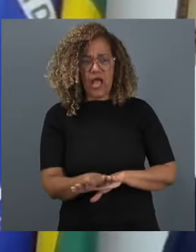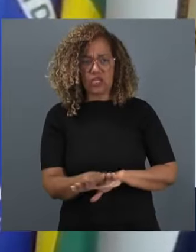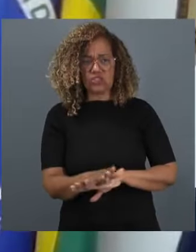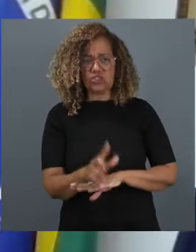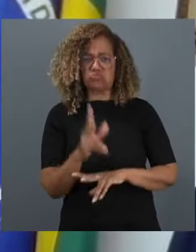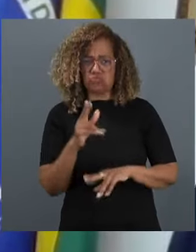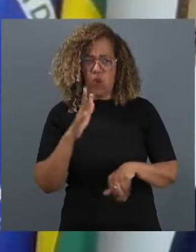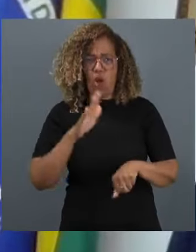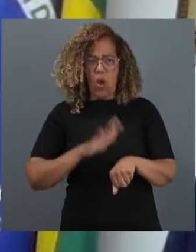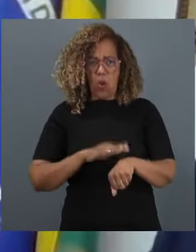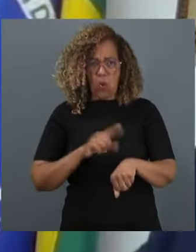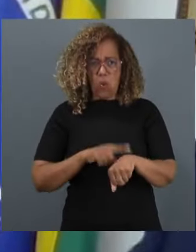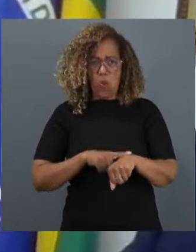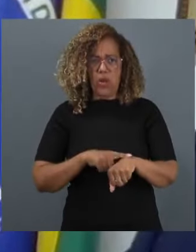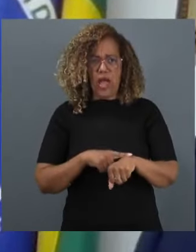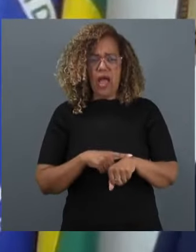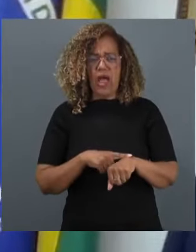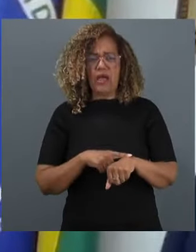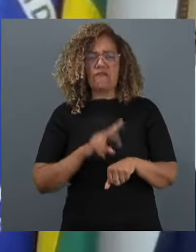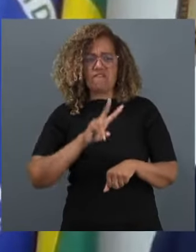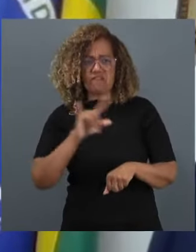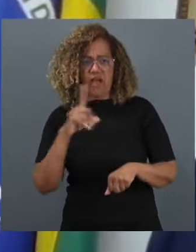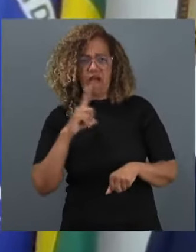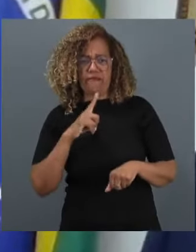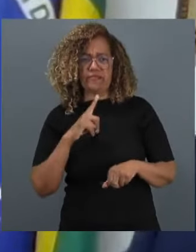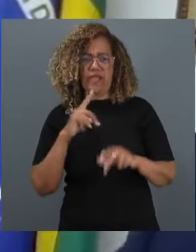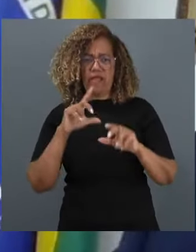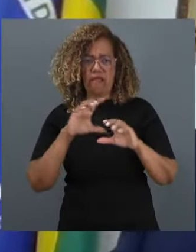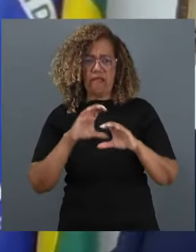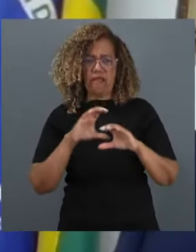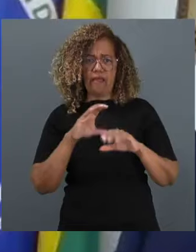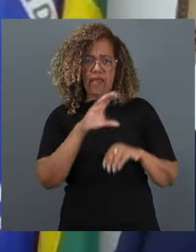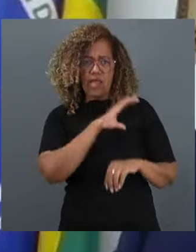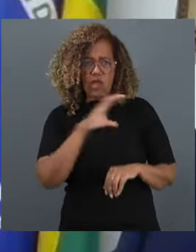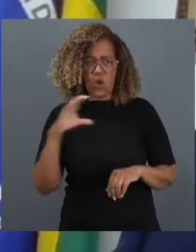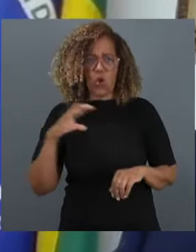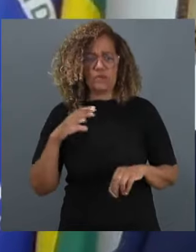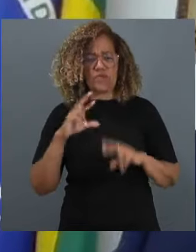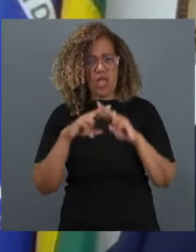está aqui, deve estar rolando amanhã essa